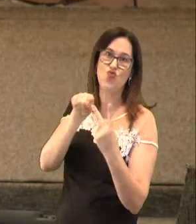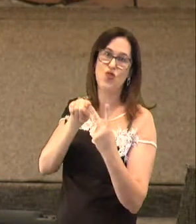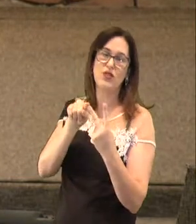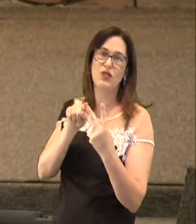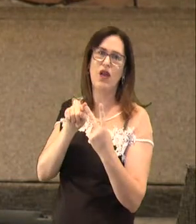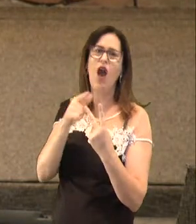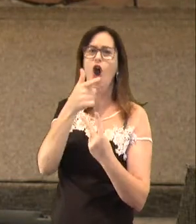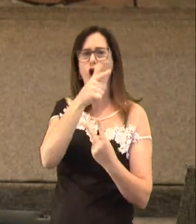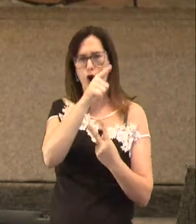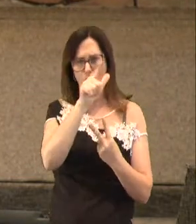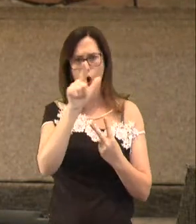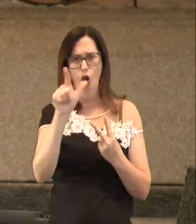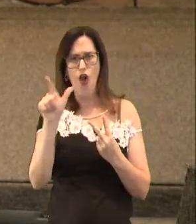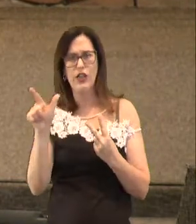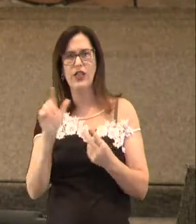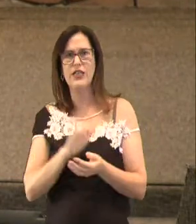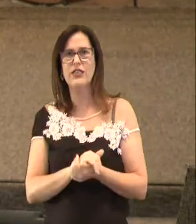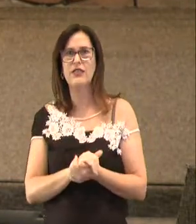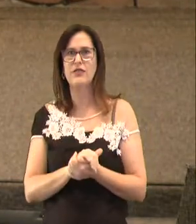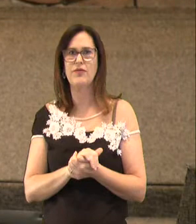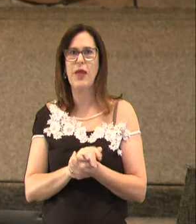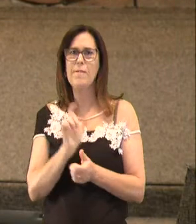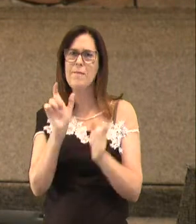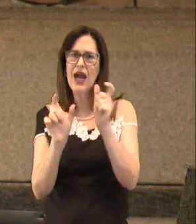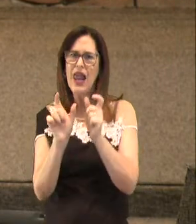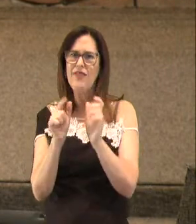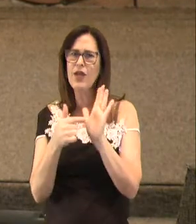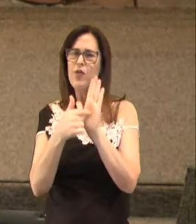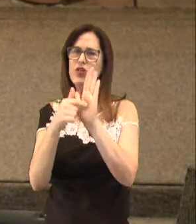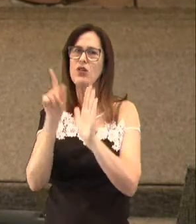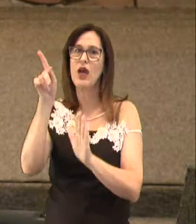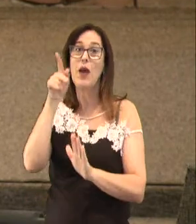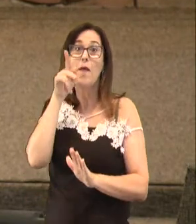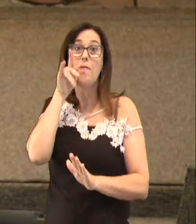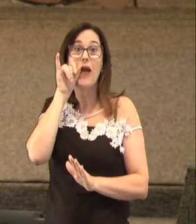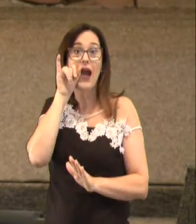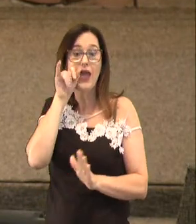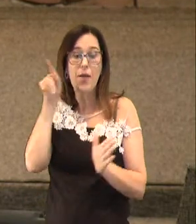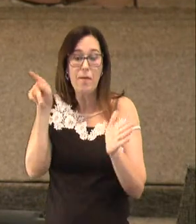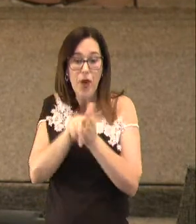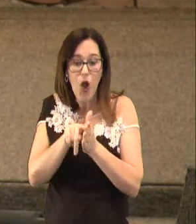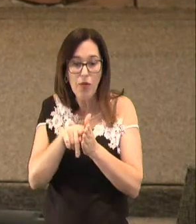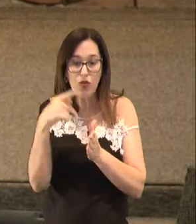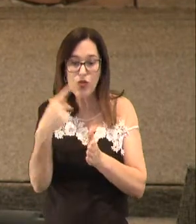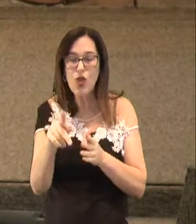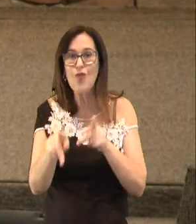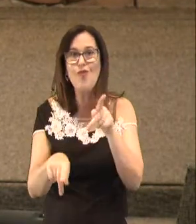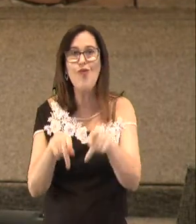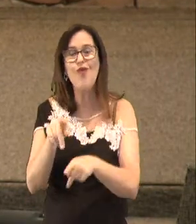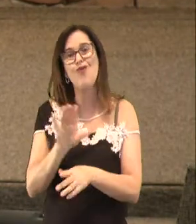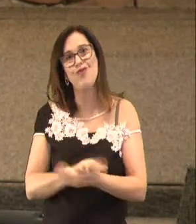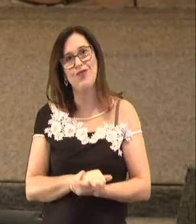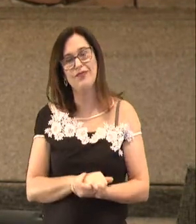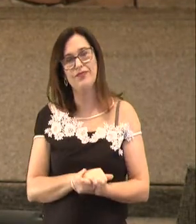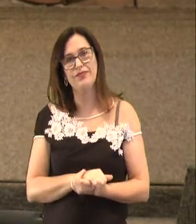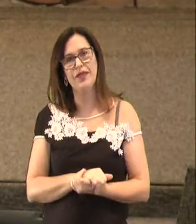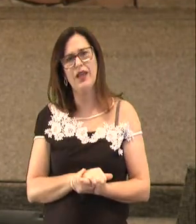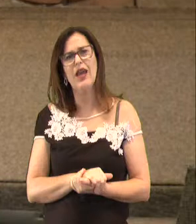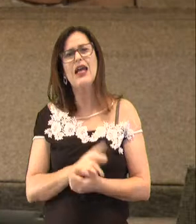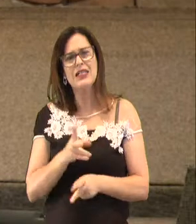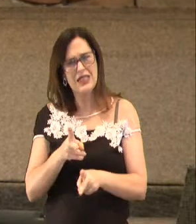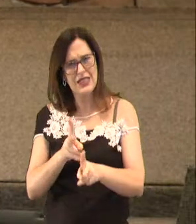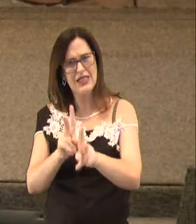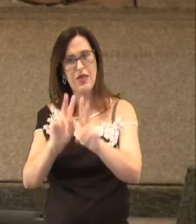algumas menções a Deus como Pai do seu povo, mas essas menções, elas vinham sempre